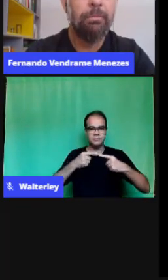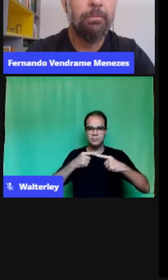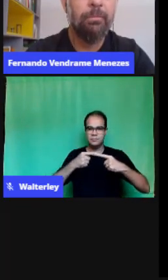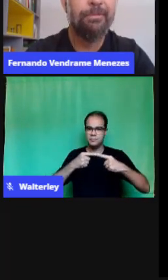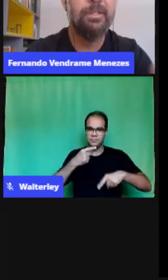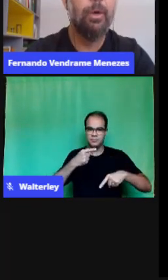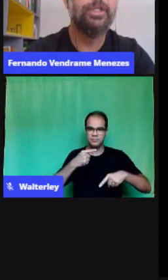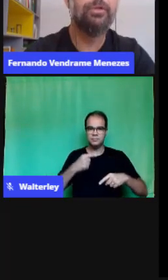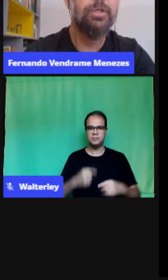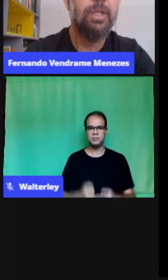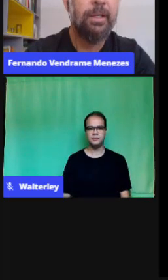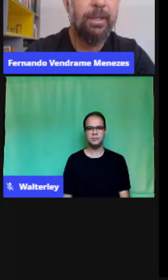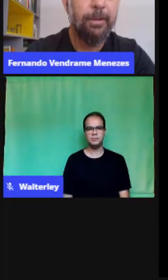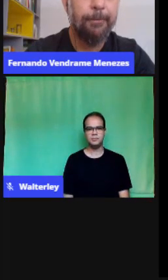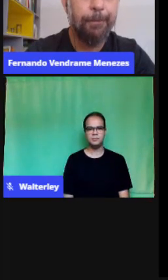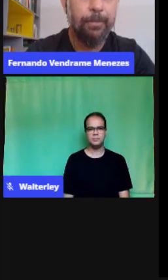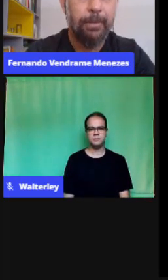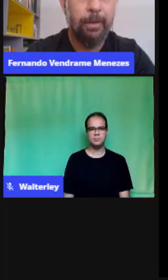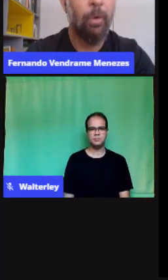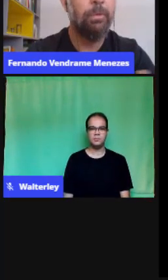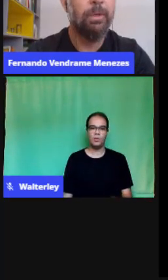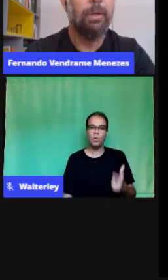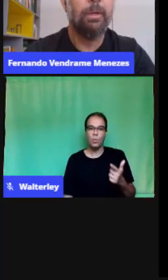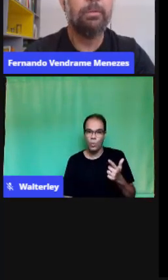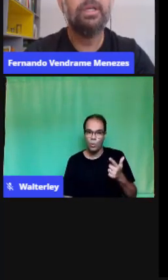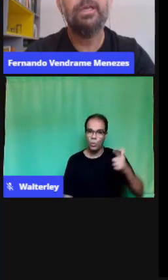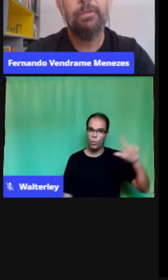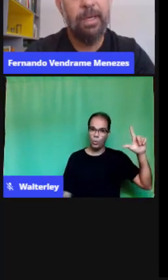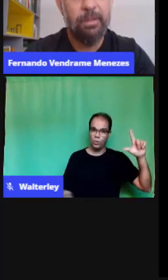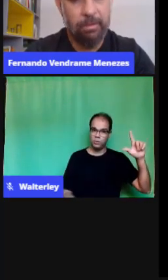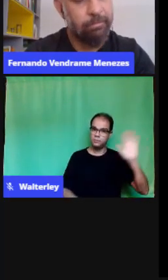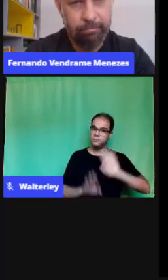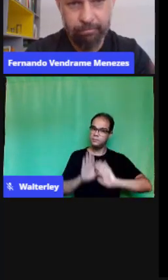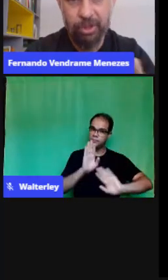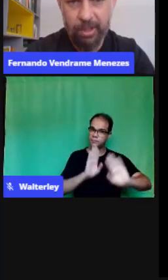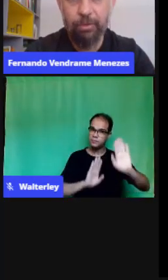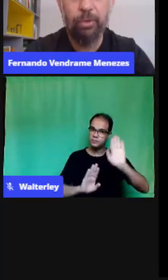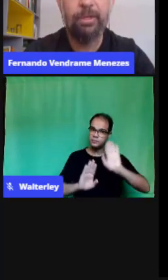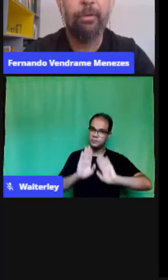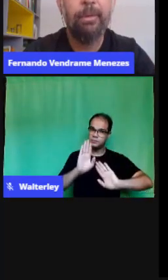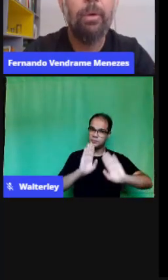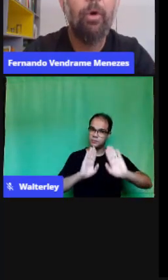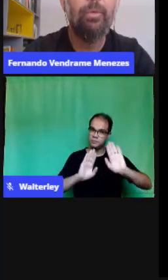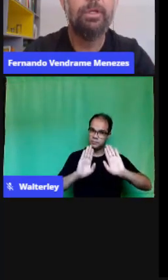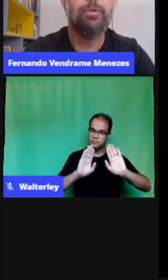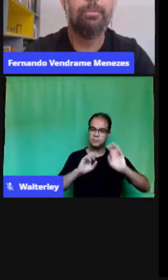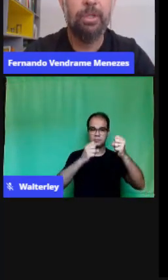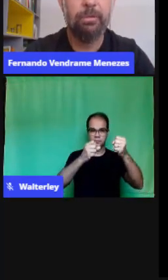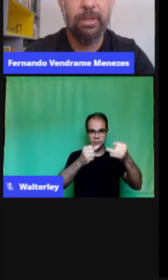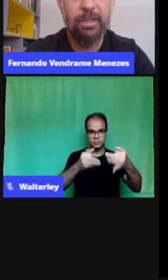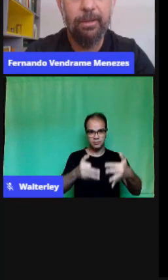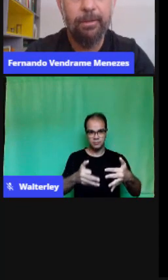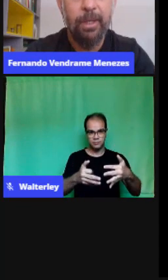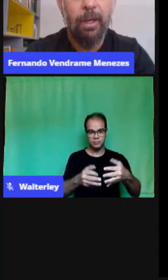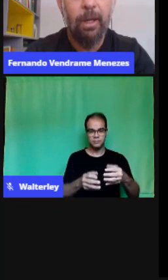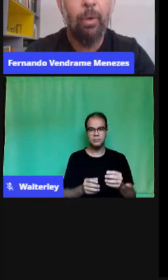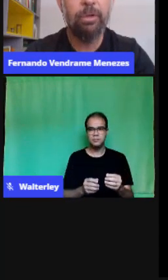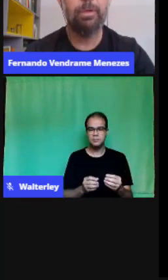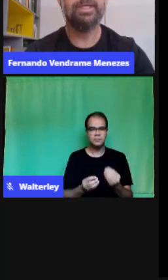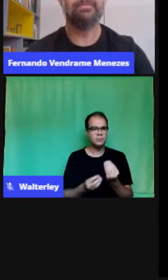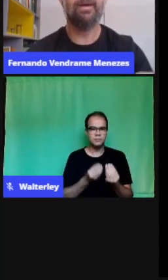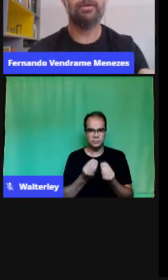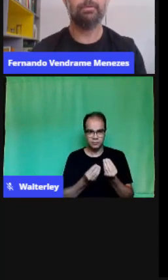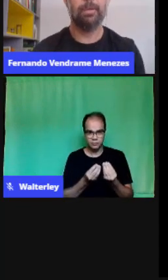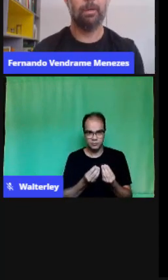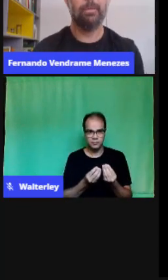trazer uma visão etnocêntrica. Ou o que isso quer dizer, dizendo de outra forma? Como que isso pode acontecer?